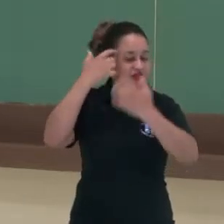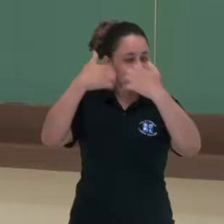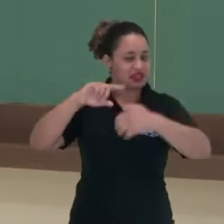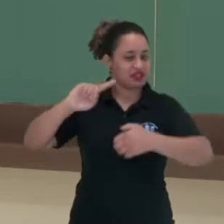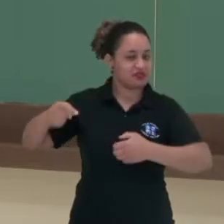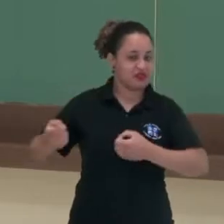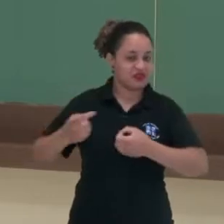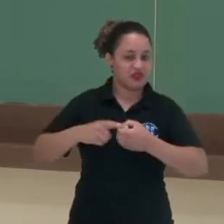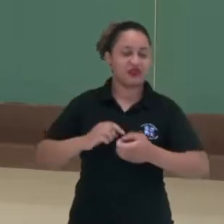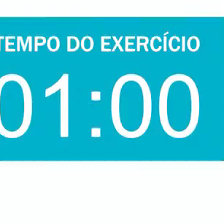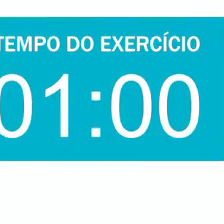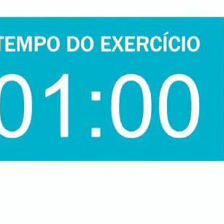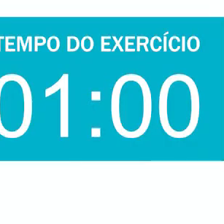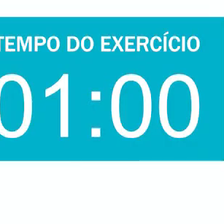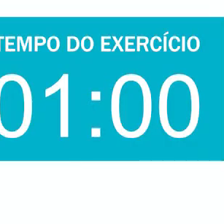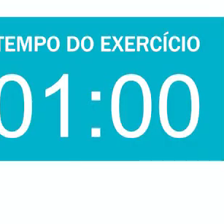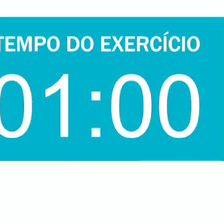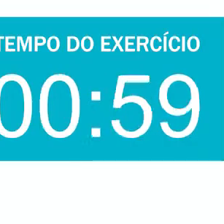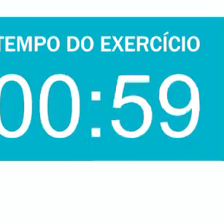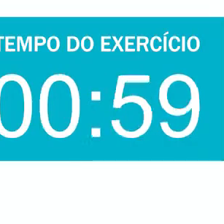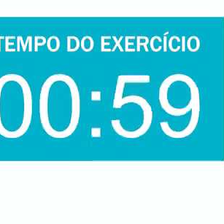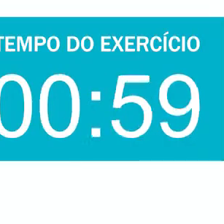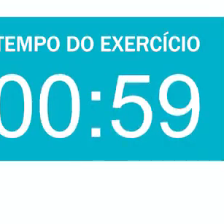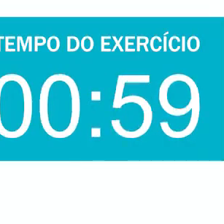já volto.